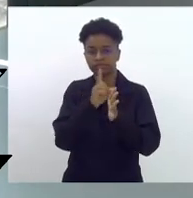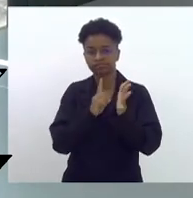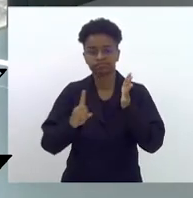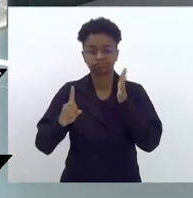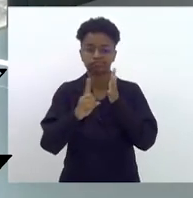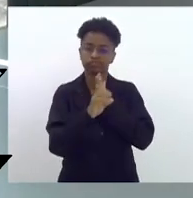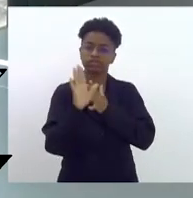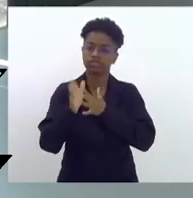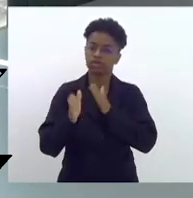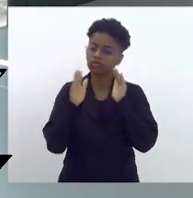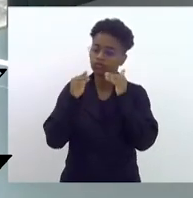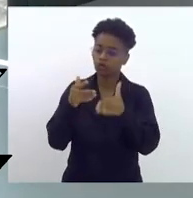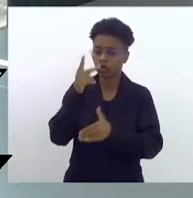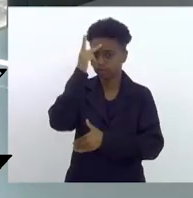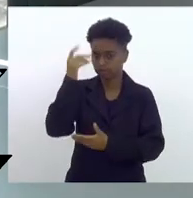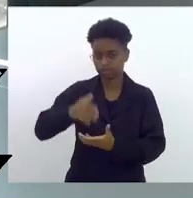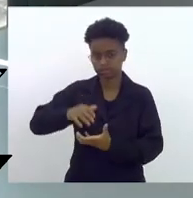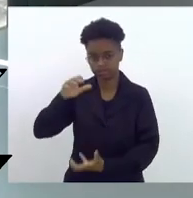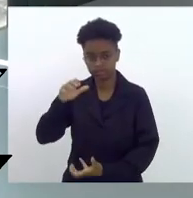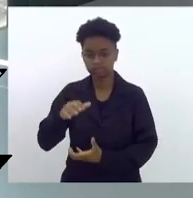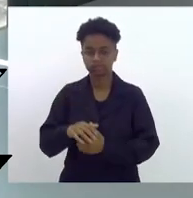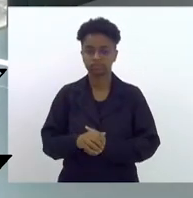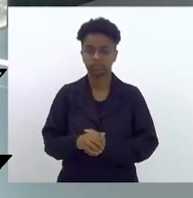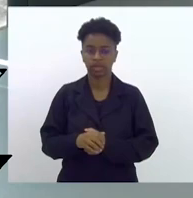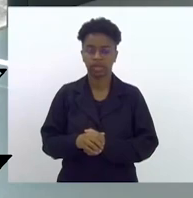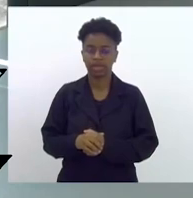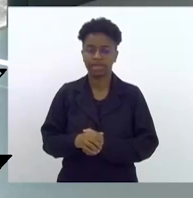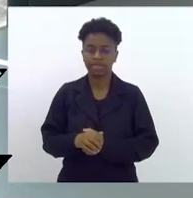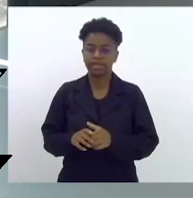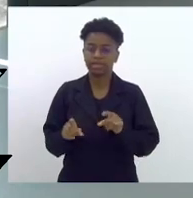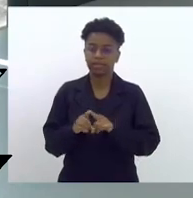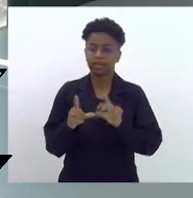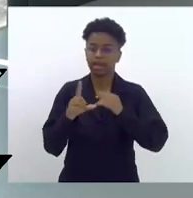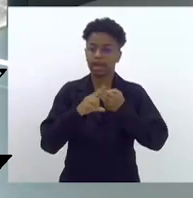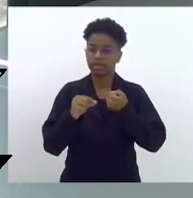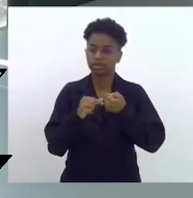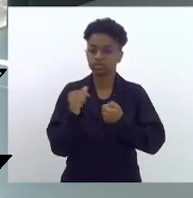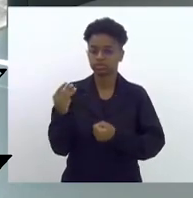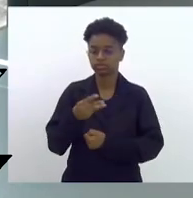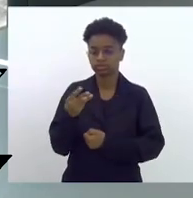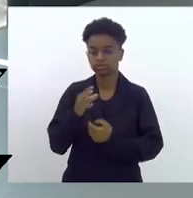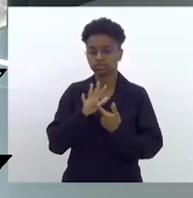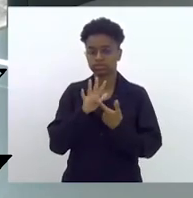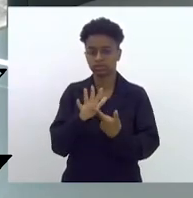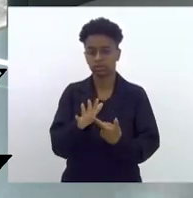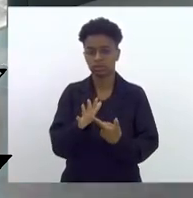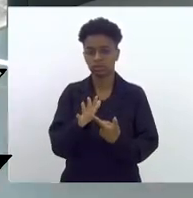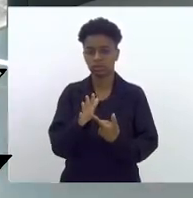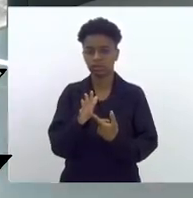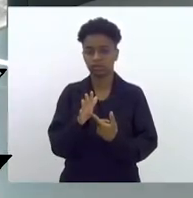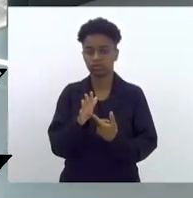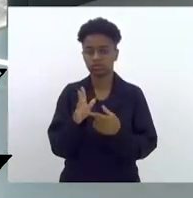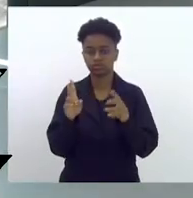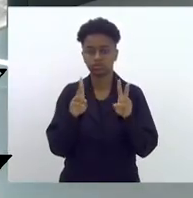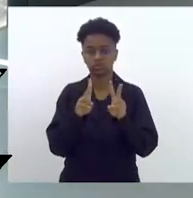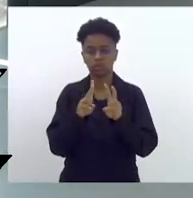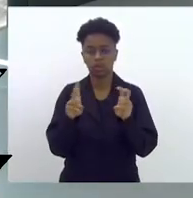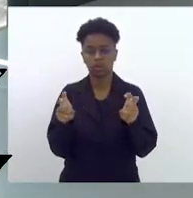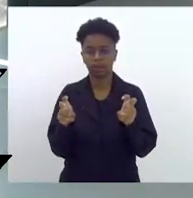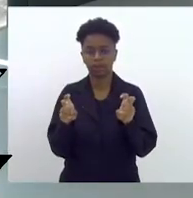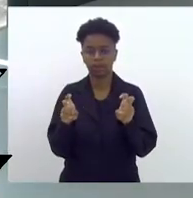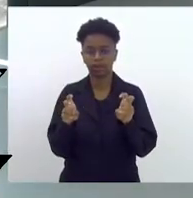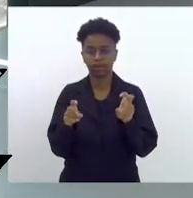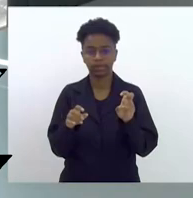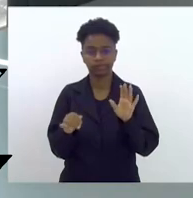destinadas a idosos e depois falam no artigo 3º O que diz respeito especificamente